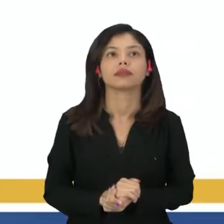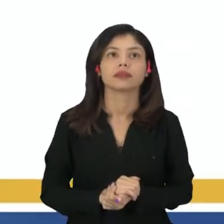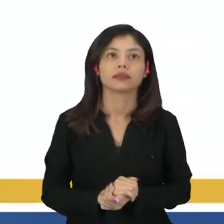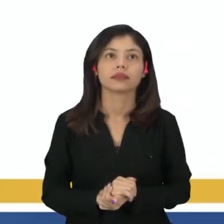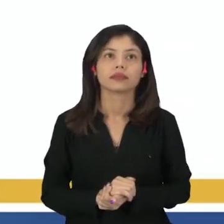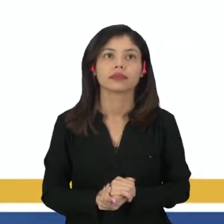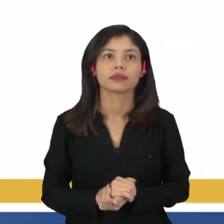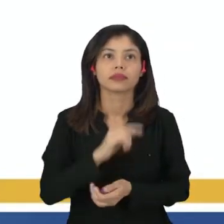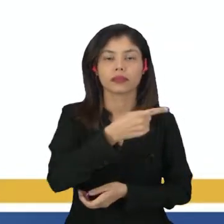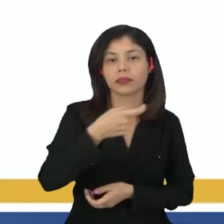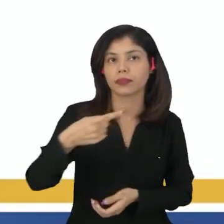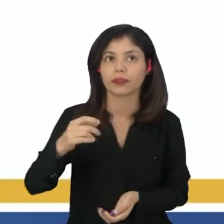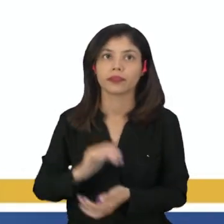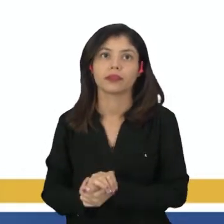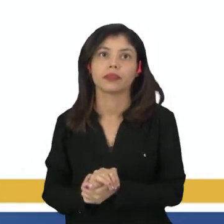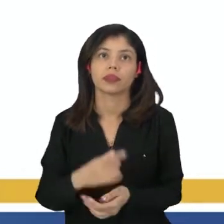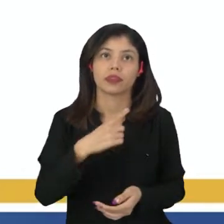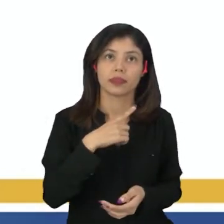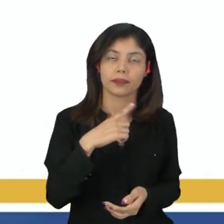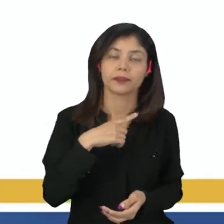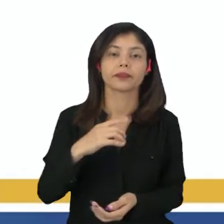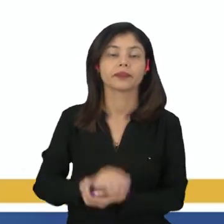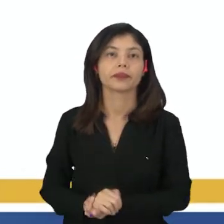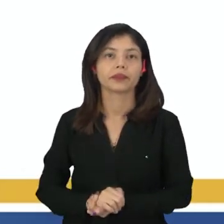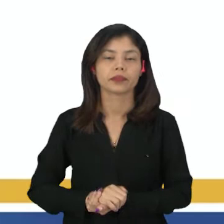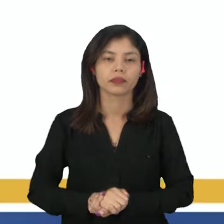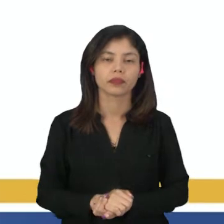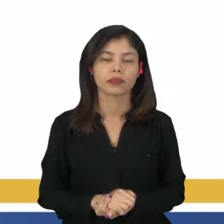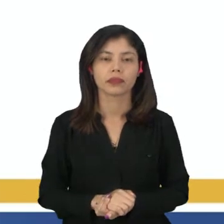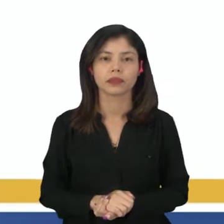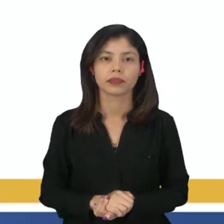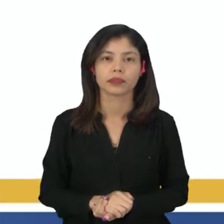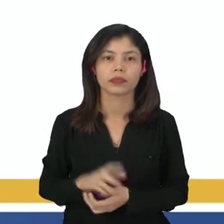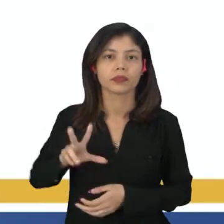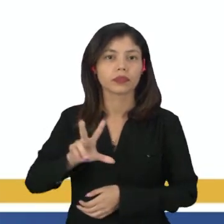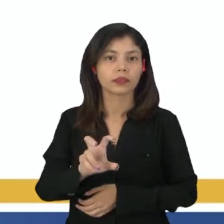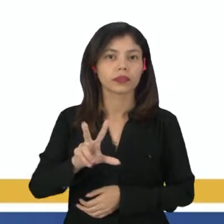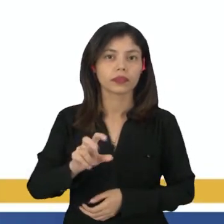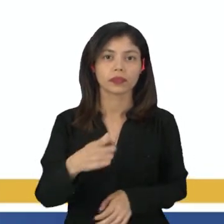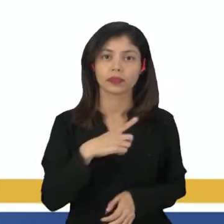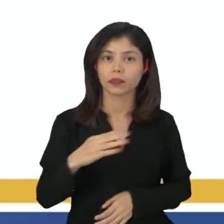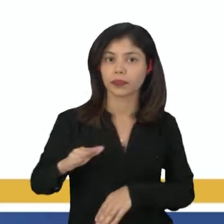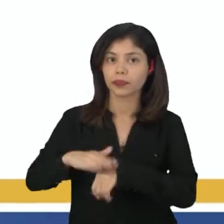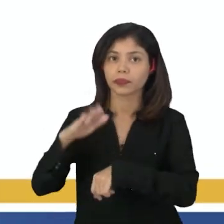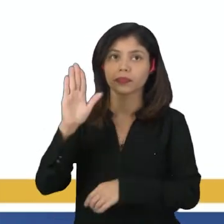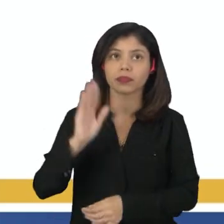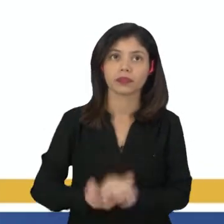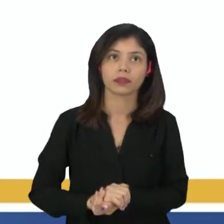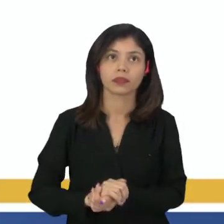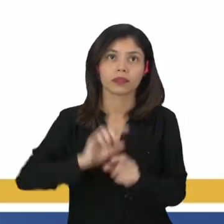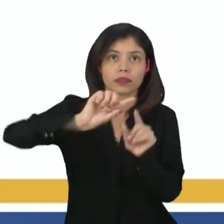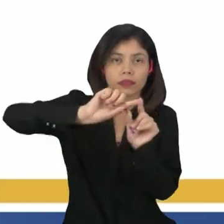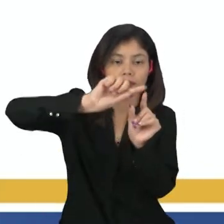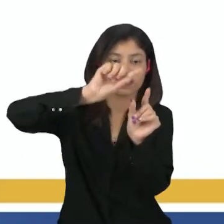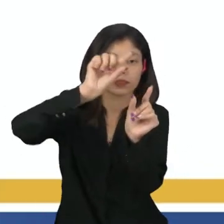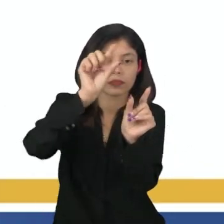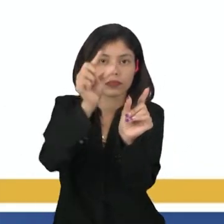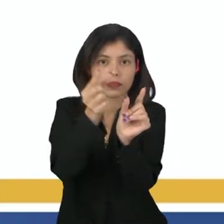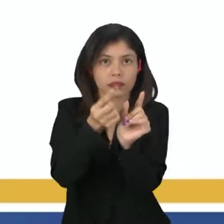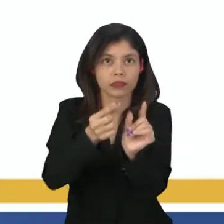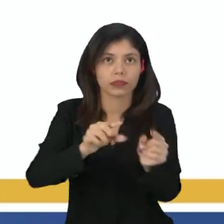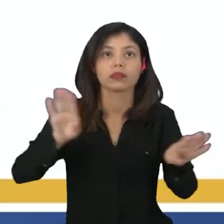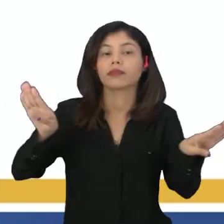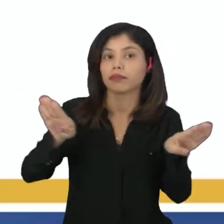formato de bacteriófagos, nós temos aí também o vírus que ele tem mais esse formato de coroa, né, incluindo